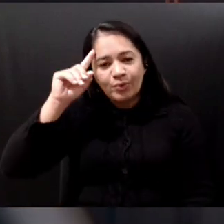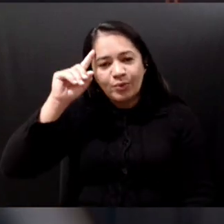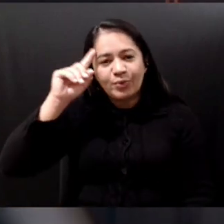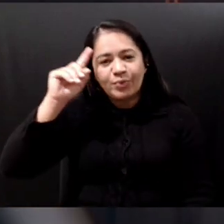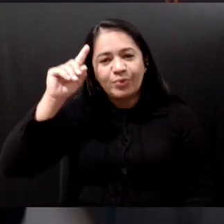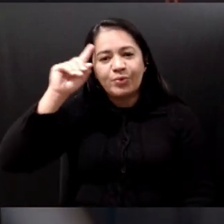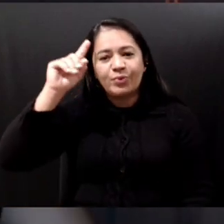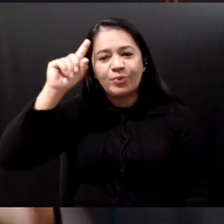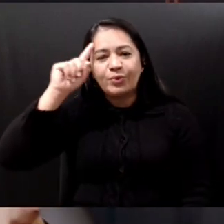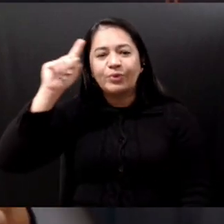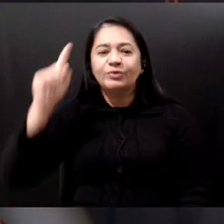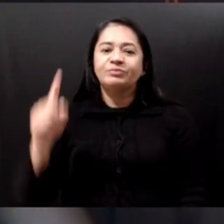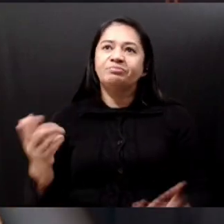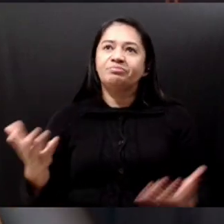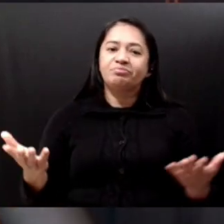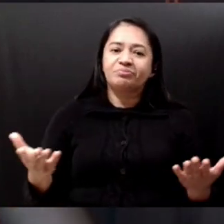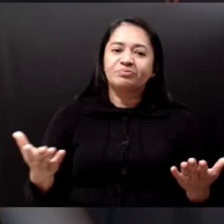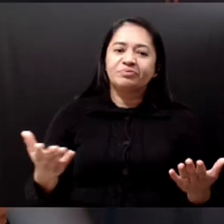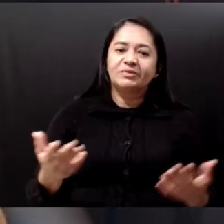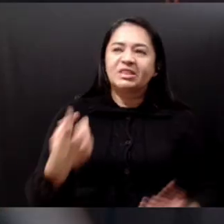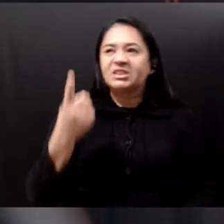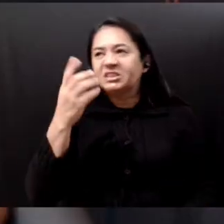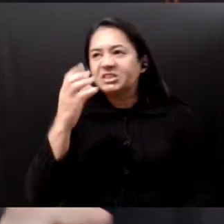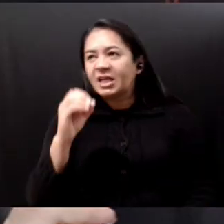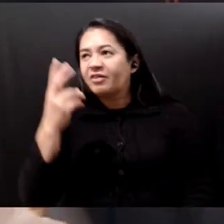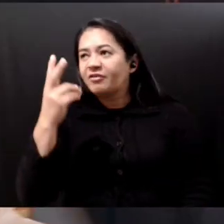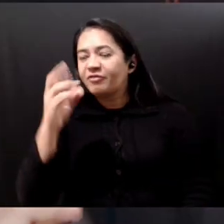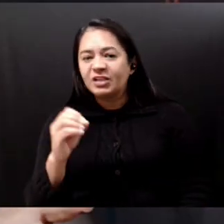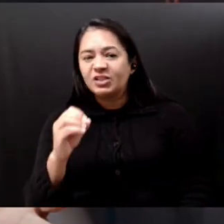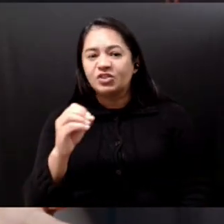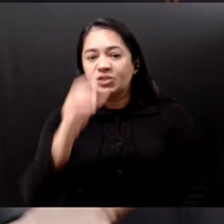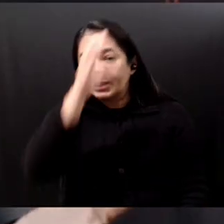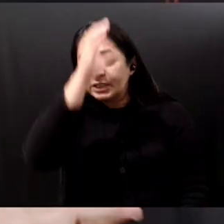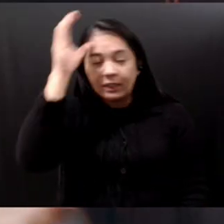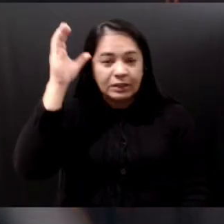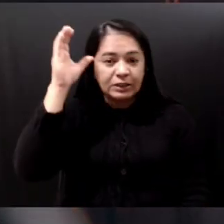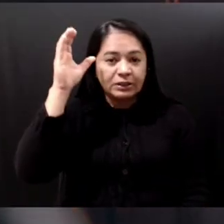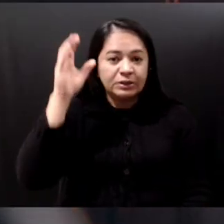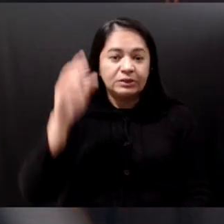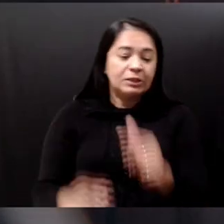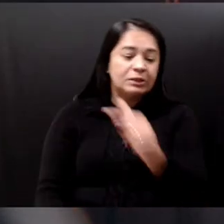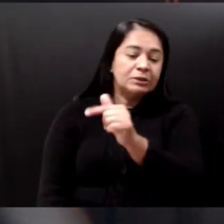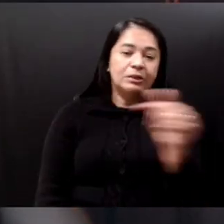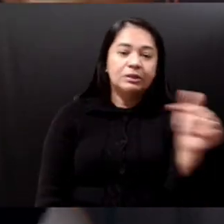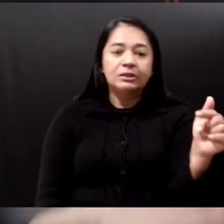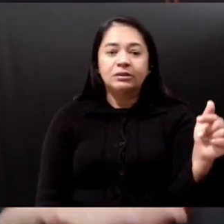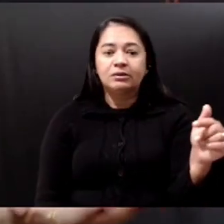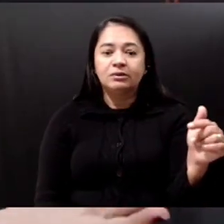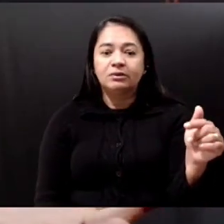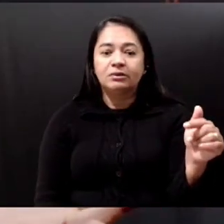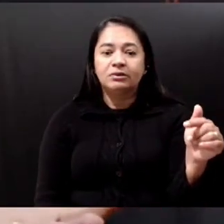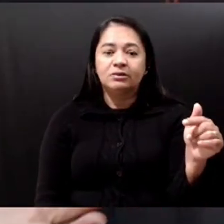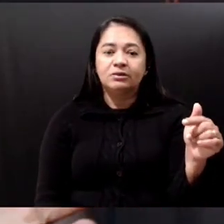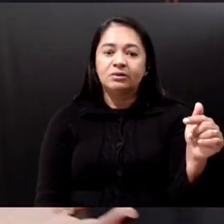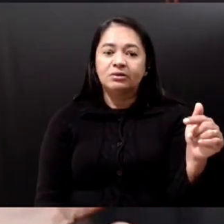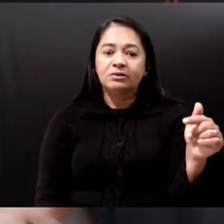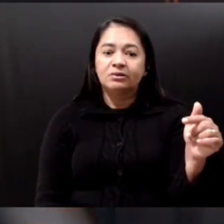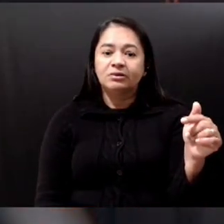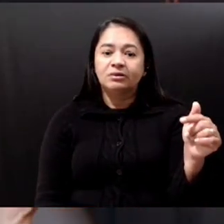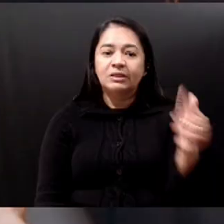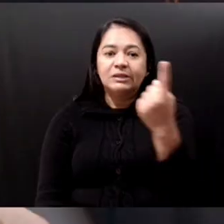prospecto 10, 20, 30 clientes. Na semana, isso dá 3, 6, 9, 150